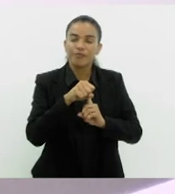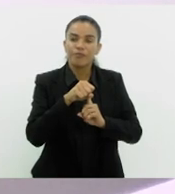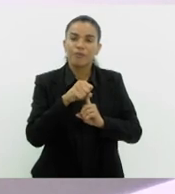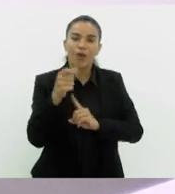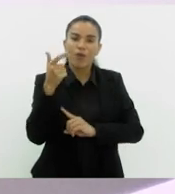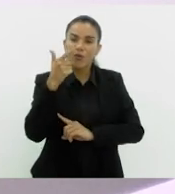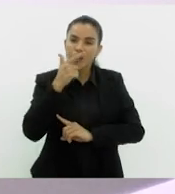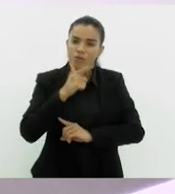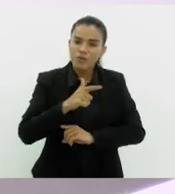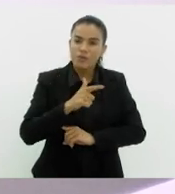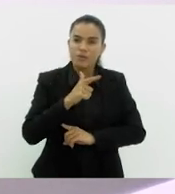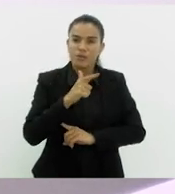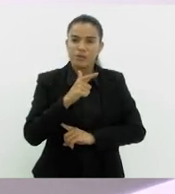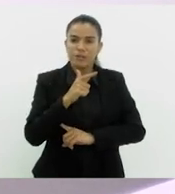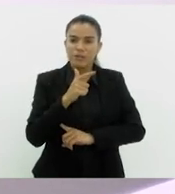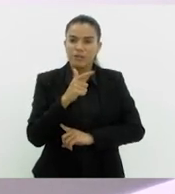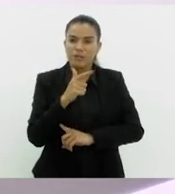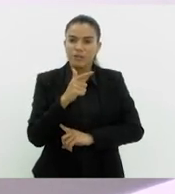direcionar